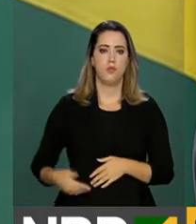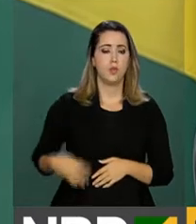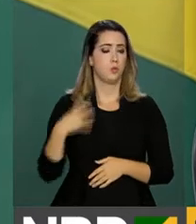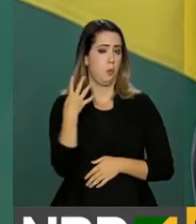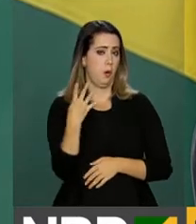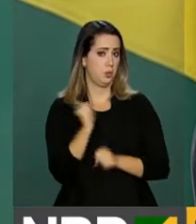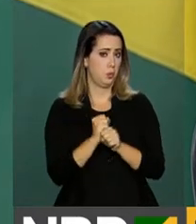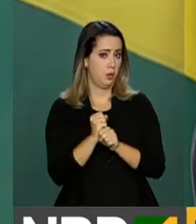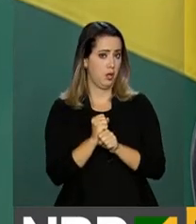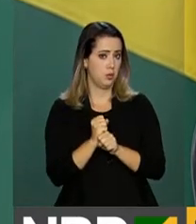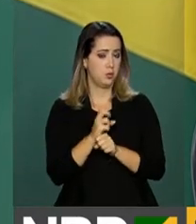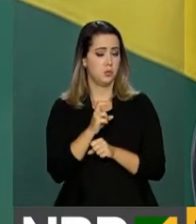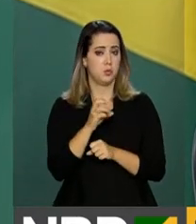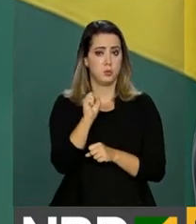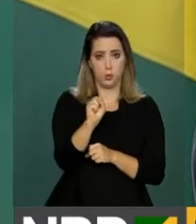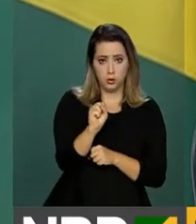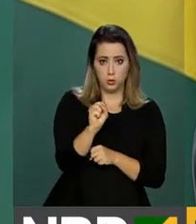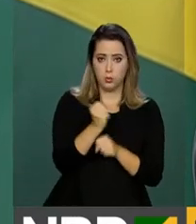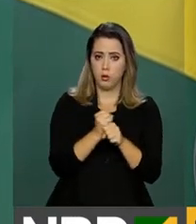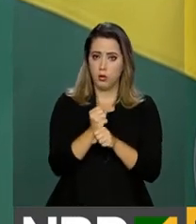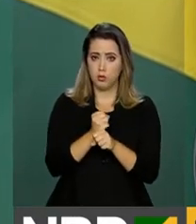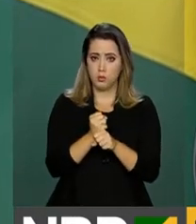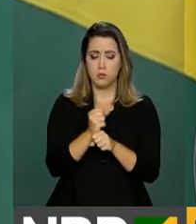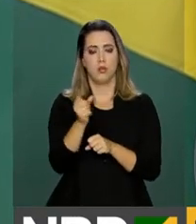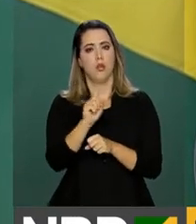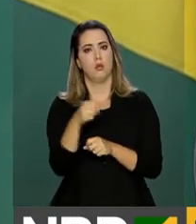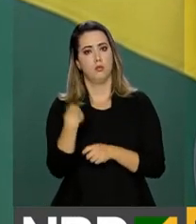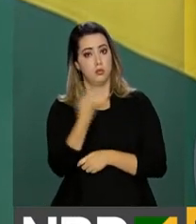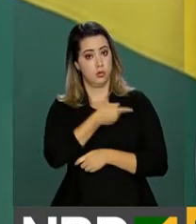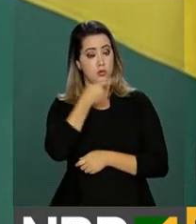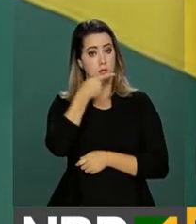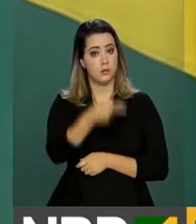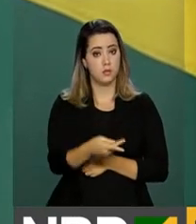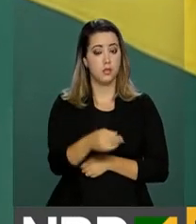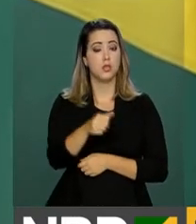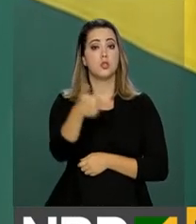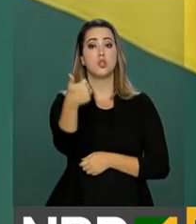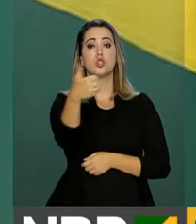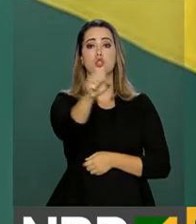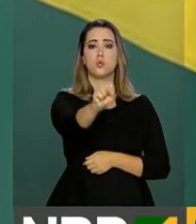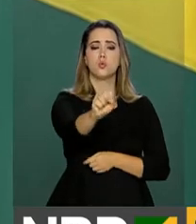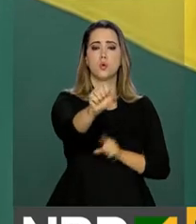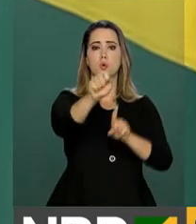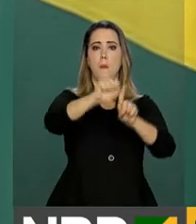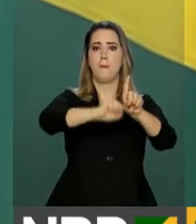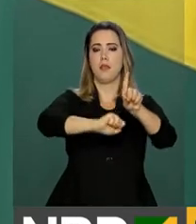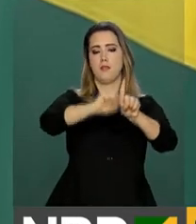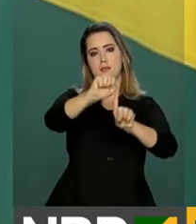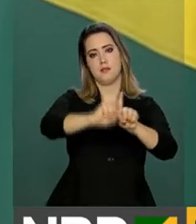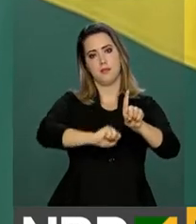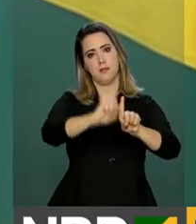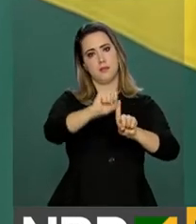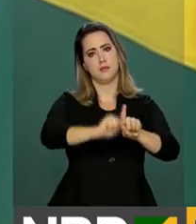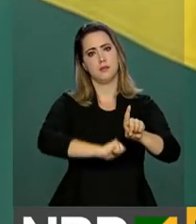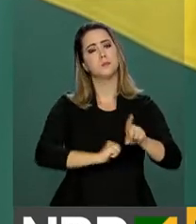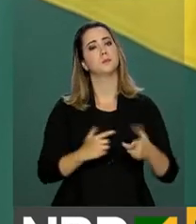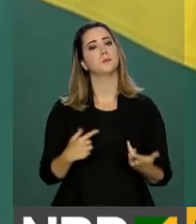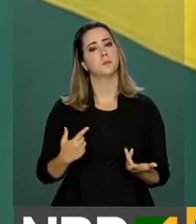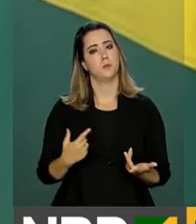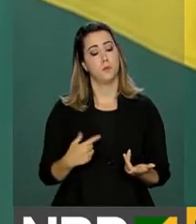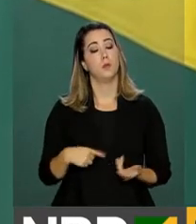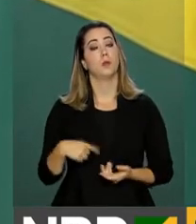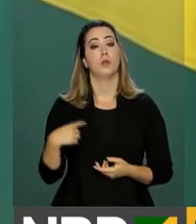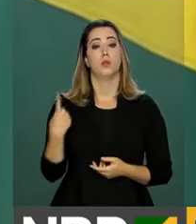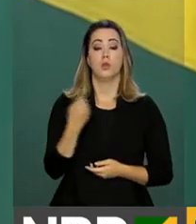de quatro anos oito anos estamos falando de 18 meses e primeiro nós